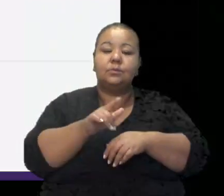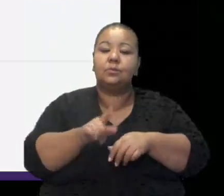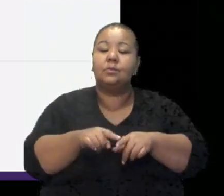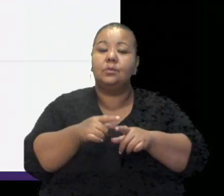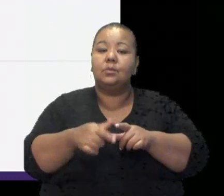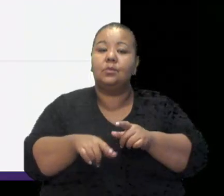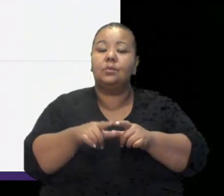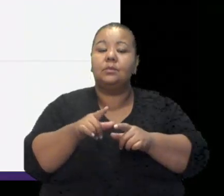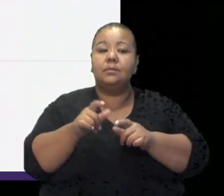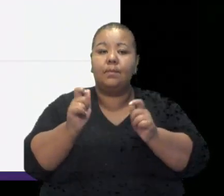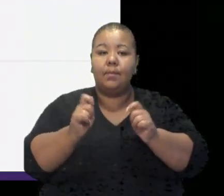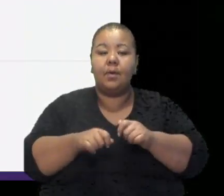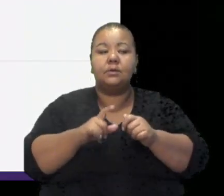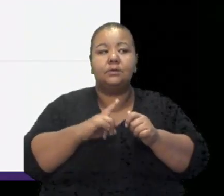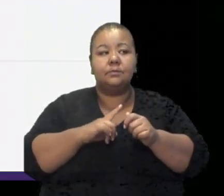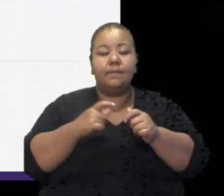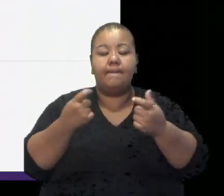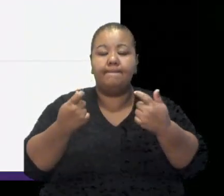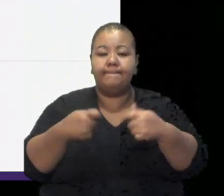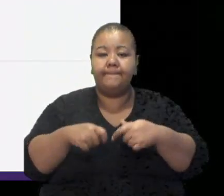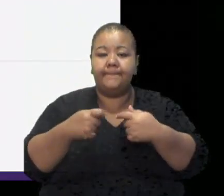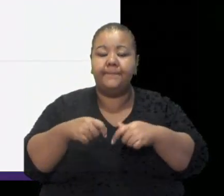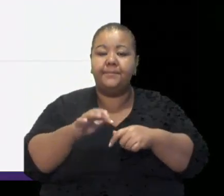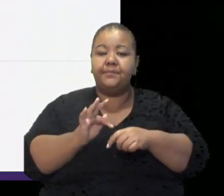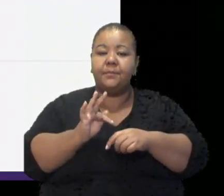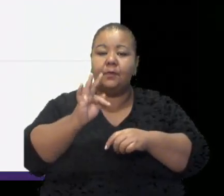permitir futuras